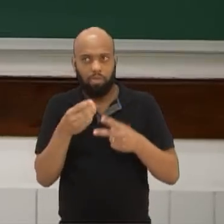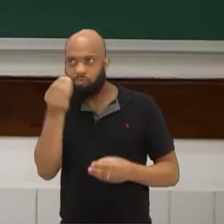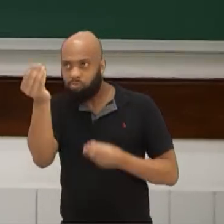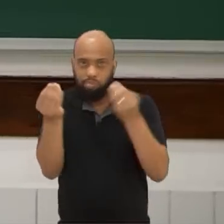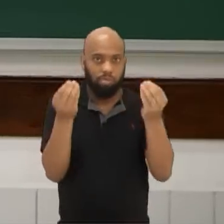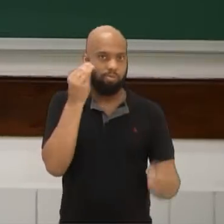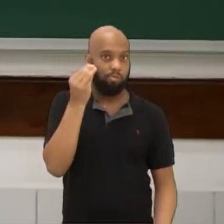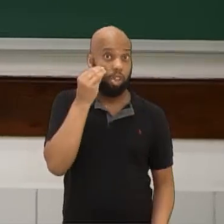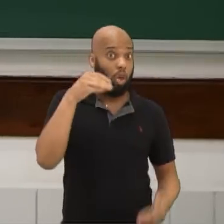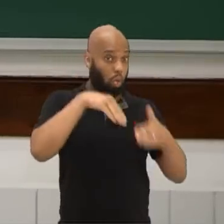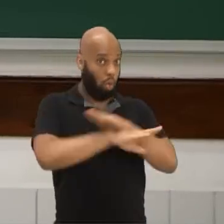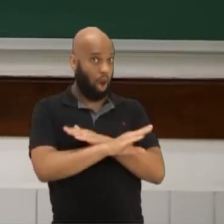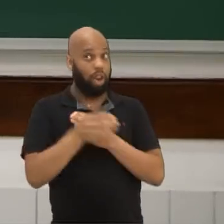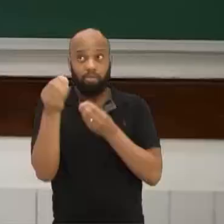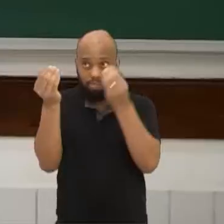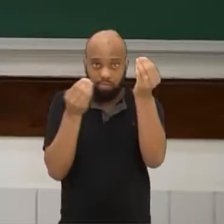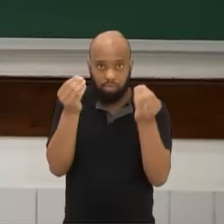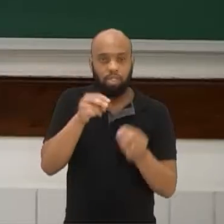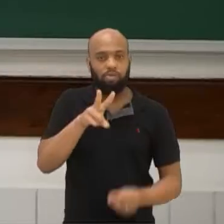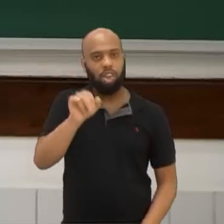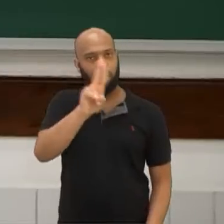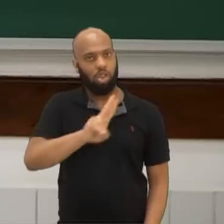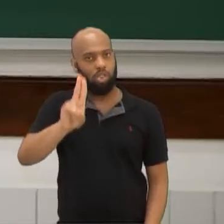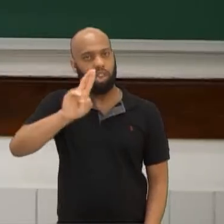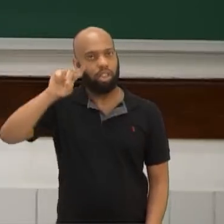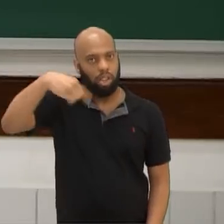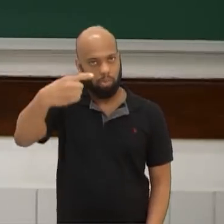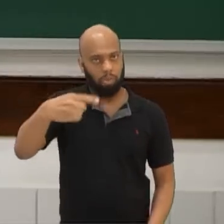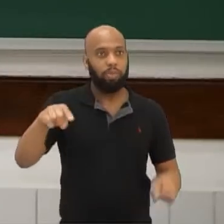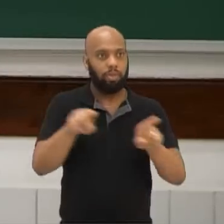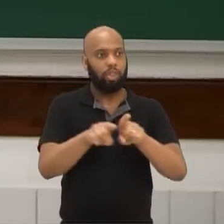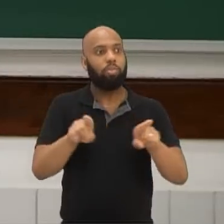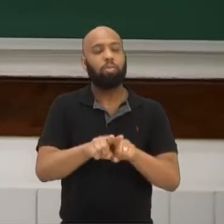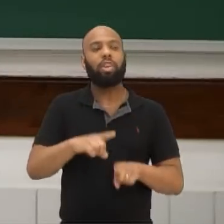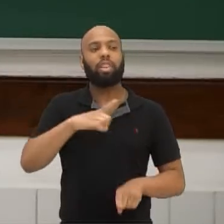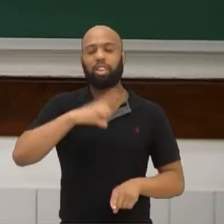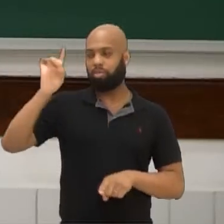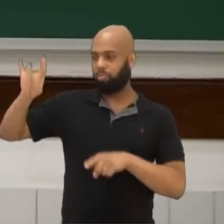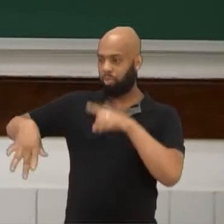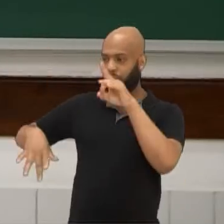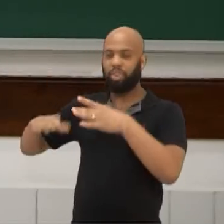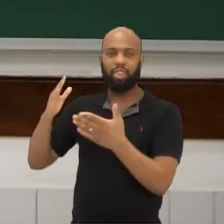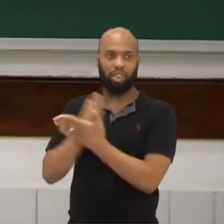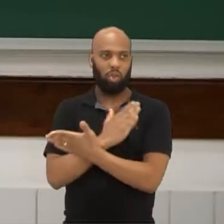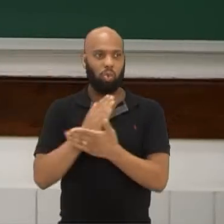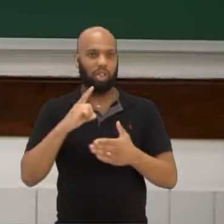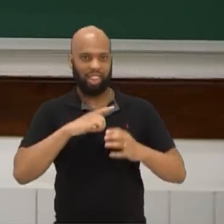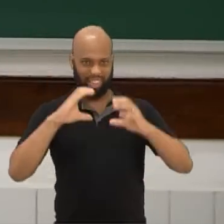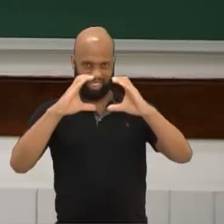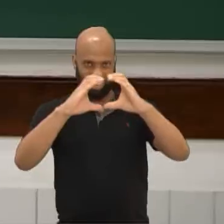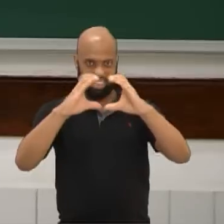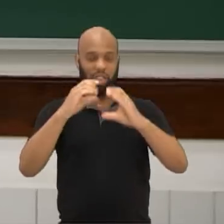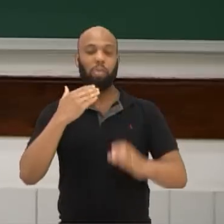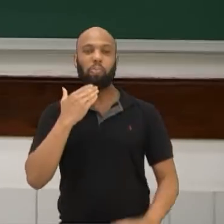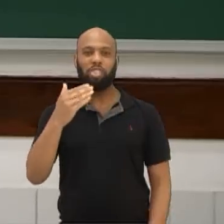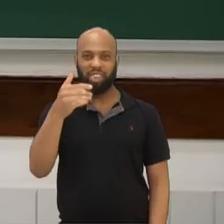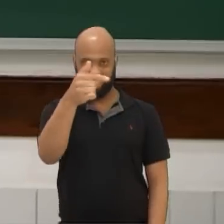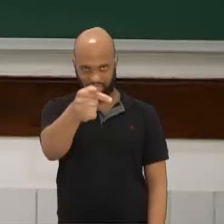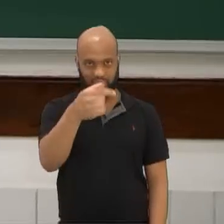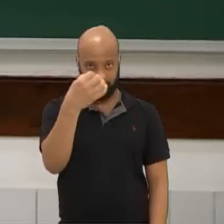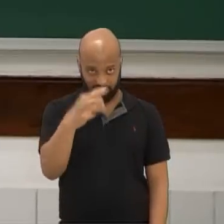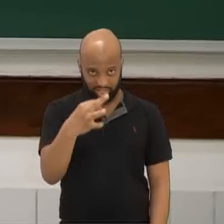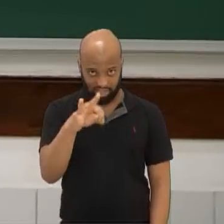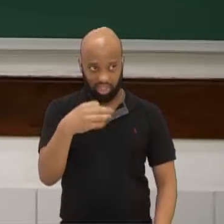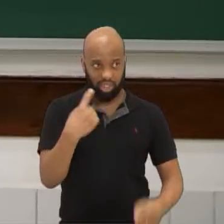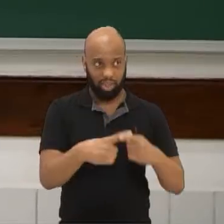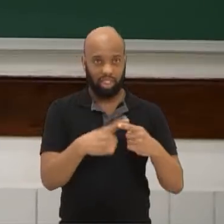E guardem esses medidores que a gente vai usar na próxima aula. E também sobrou alguns ângulos aí, uns círculos que a prof pediu para vocês fazerem, né?